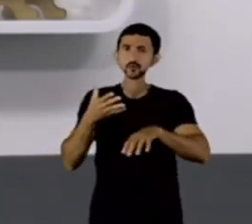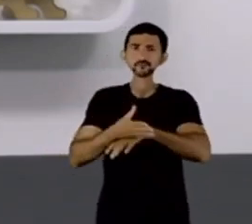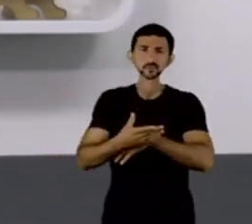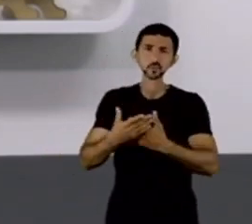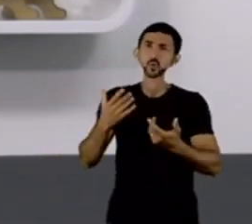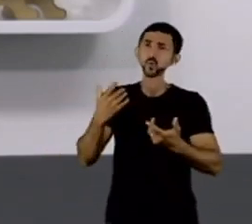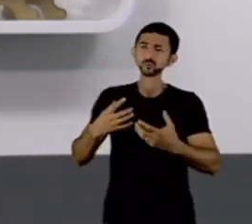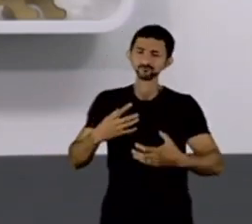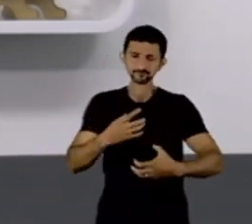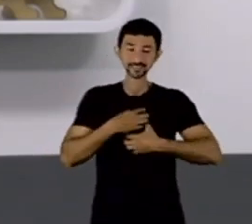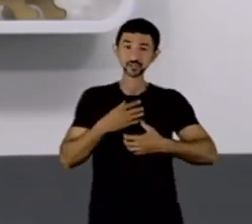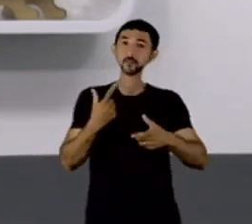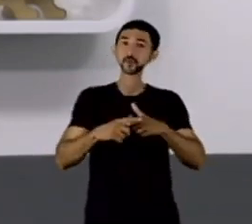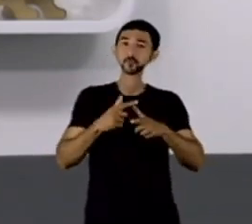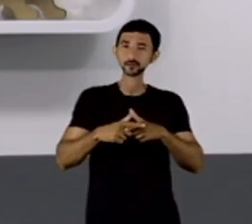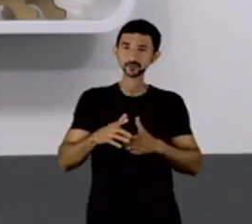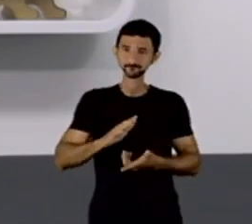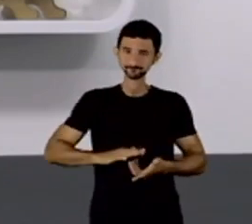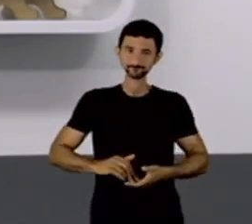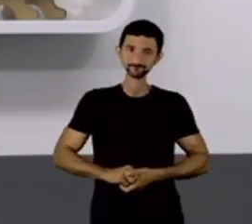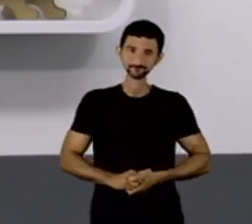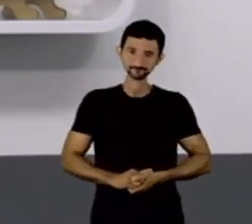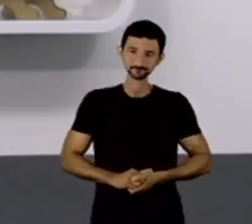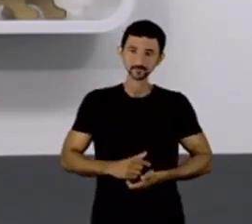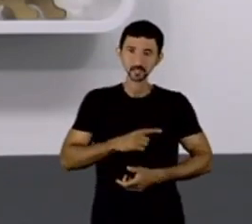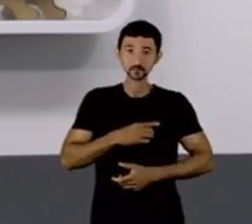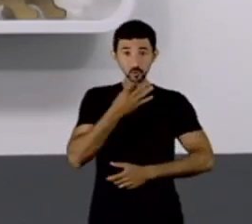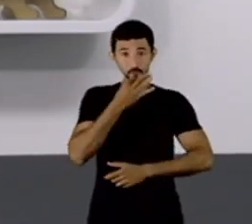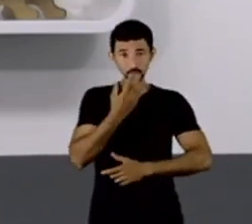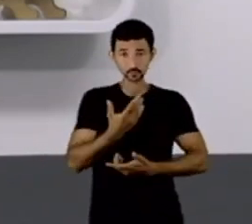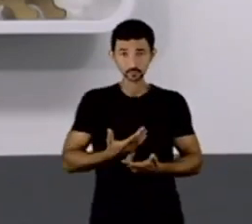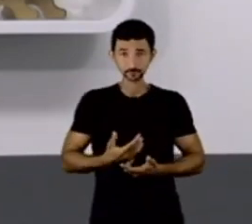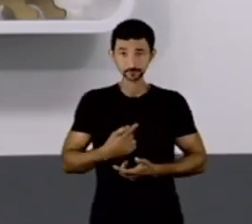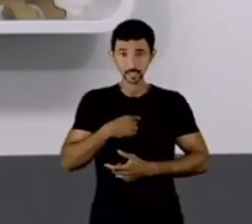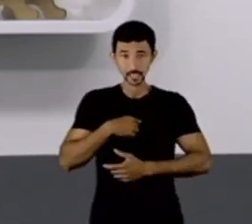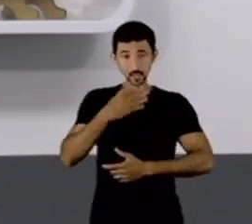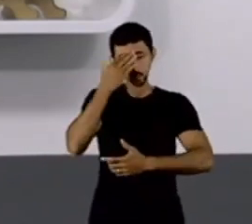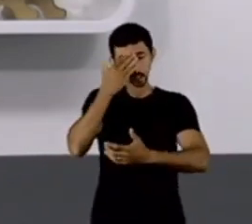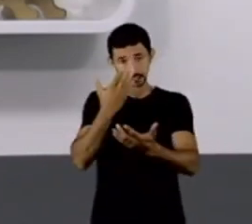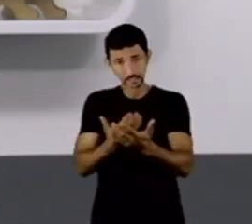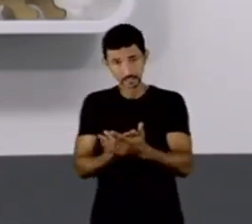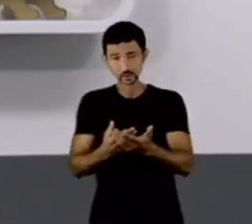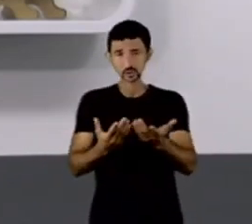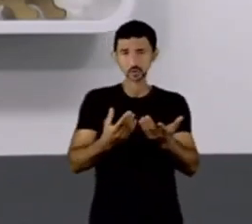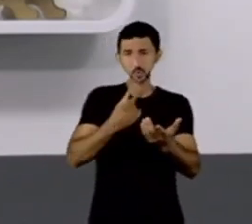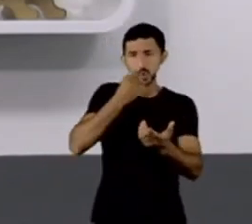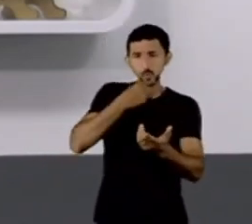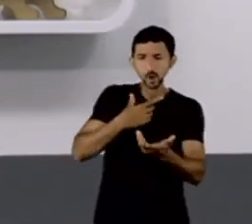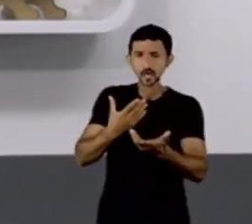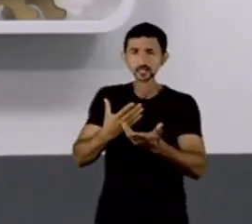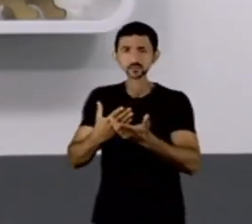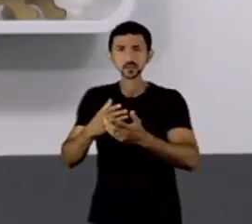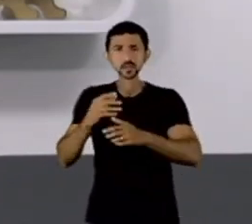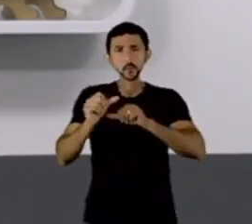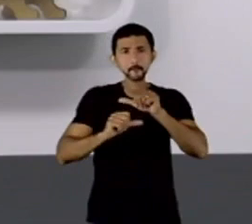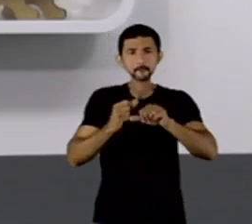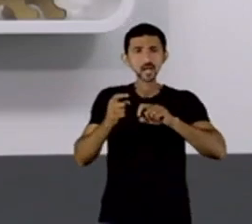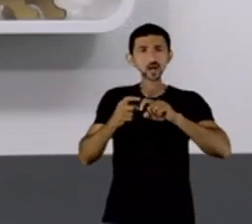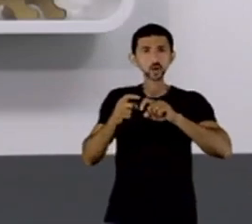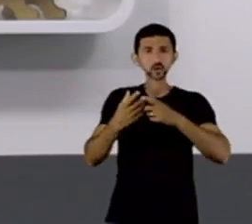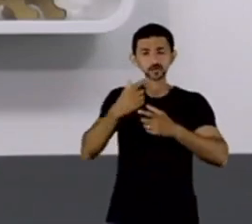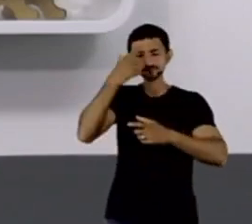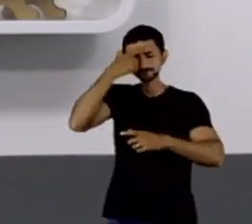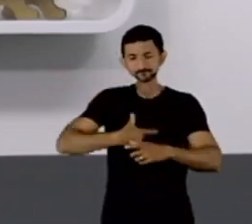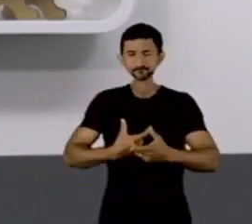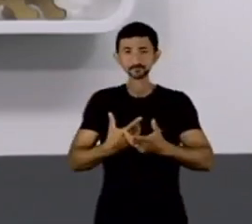uma situação como essa. Eu tenho aí a minha opinião. Eu acredito que os médicos, eles mudaram. Eu